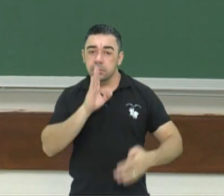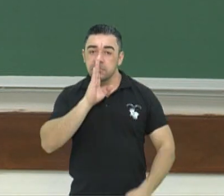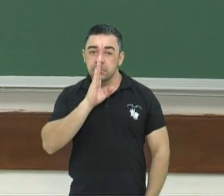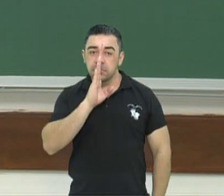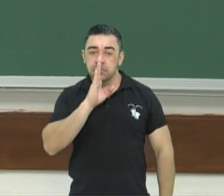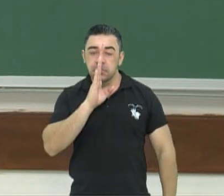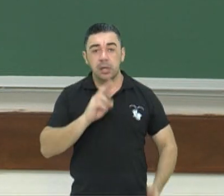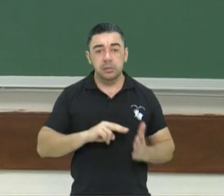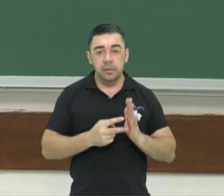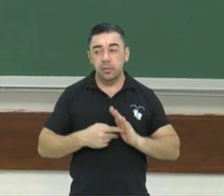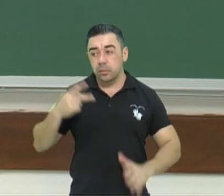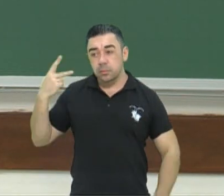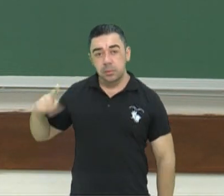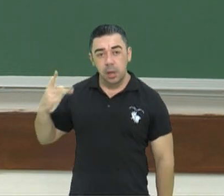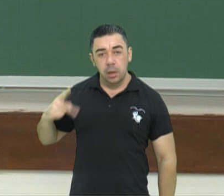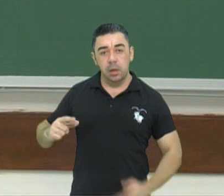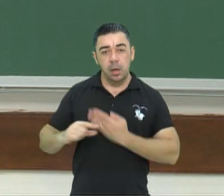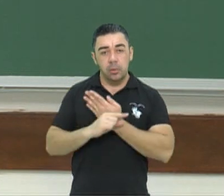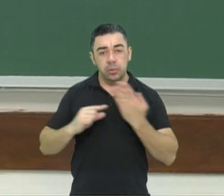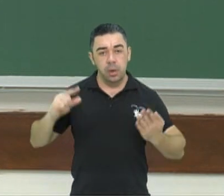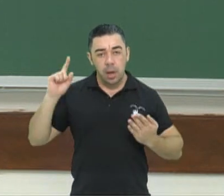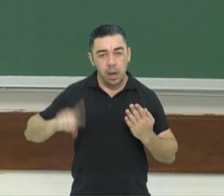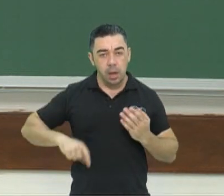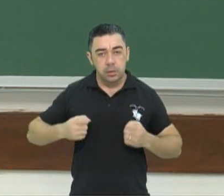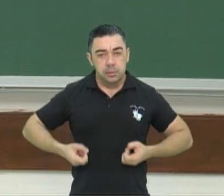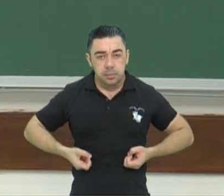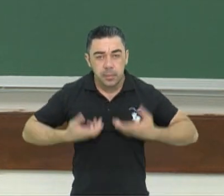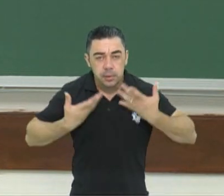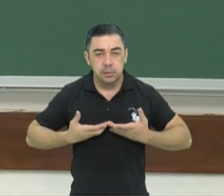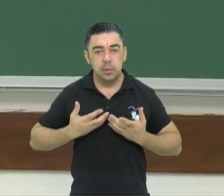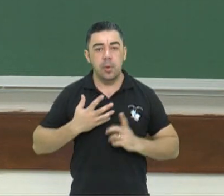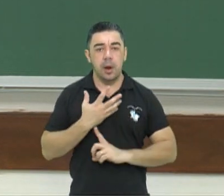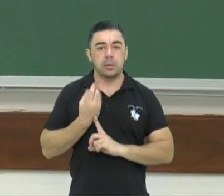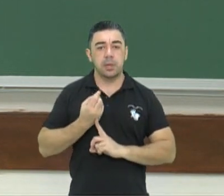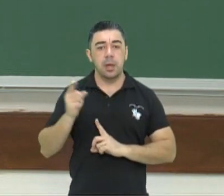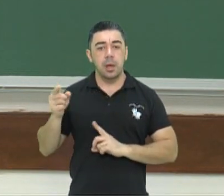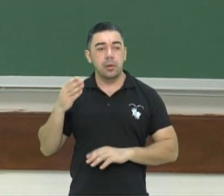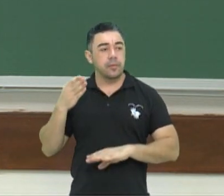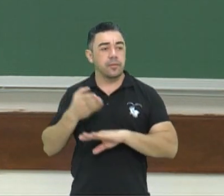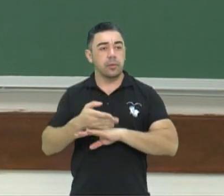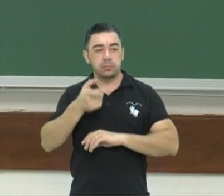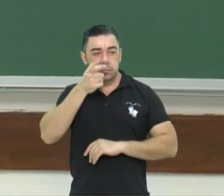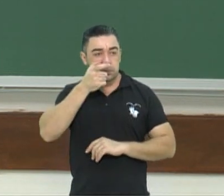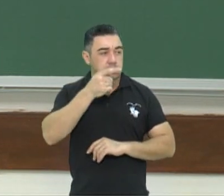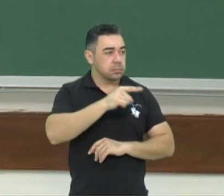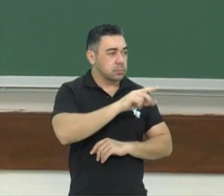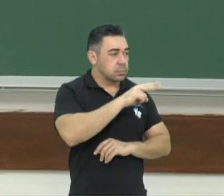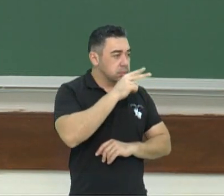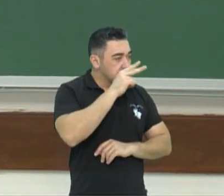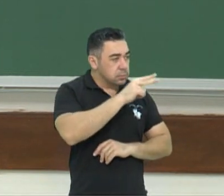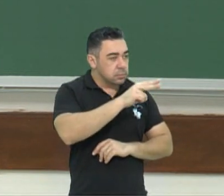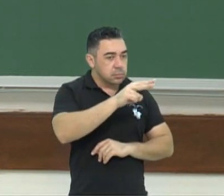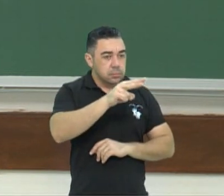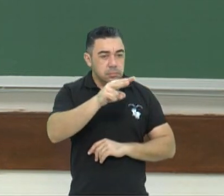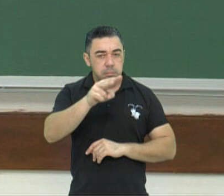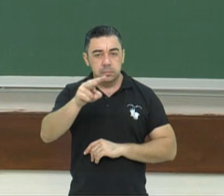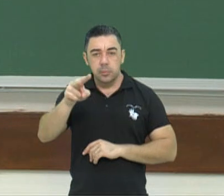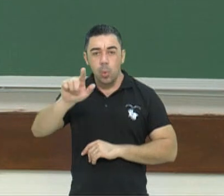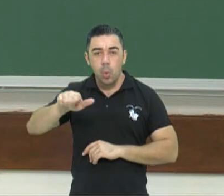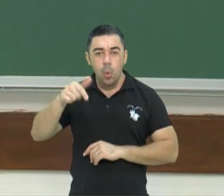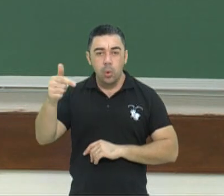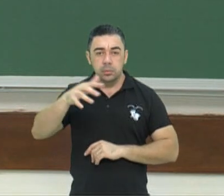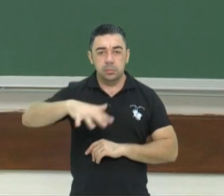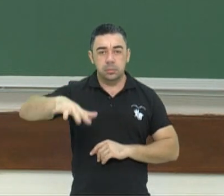a expressão de arte. O que ele quis dar a entender? Que ele foi lá apreciar a arte feita por outras pessoas. Esse era o